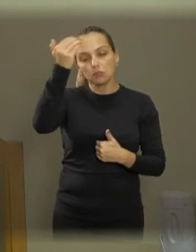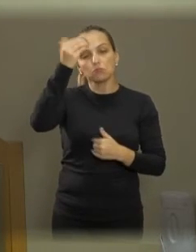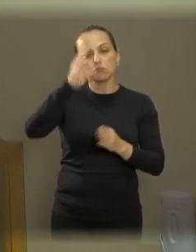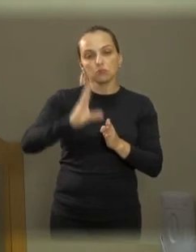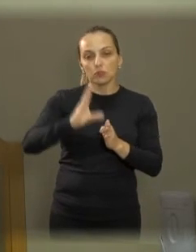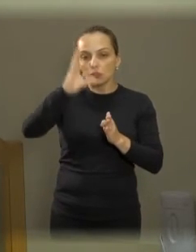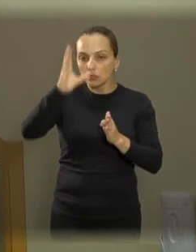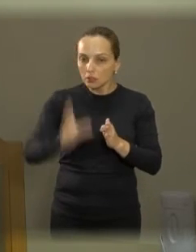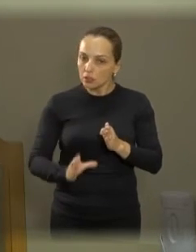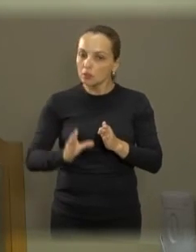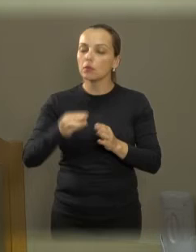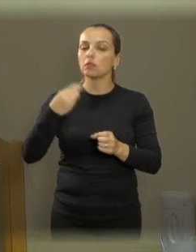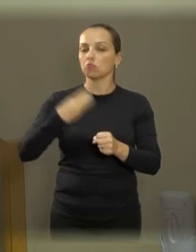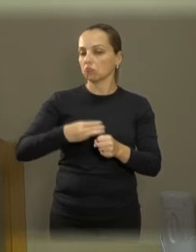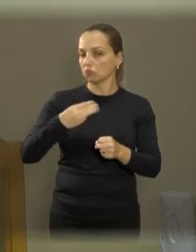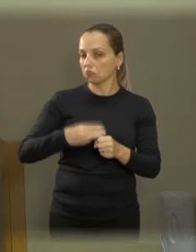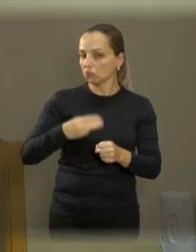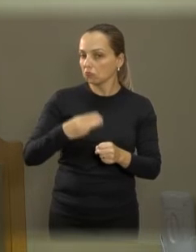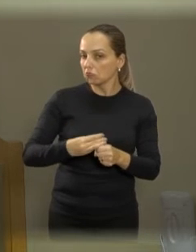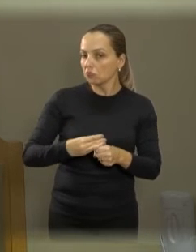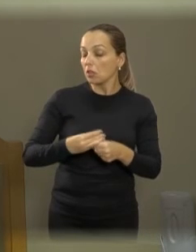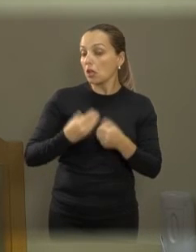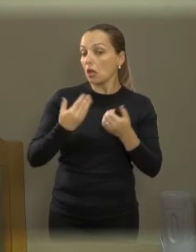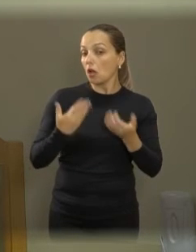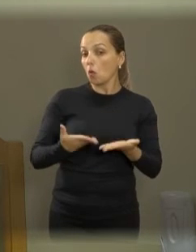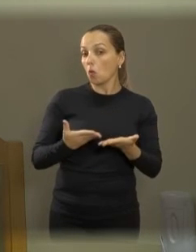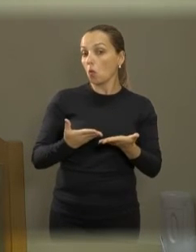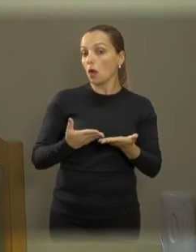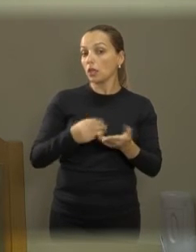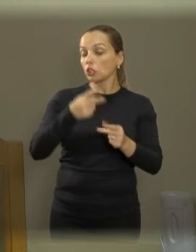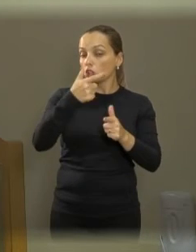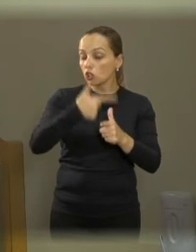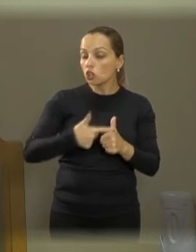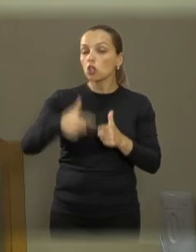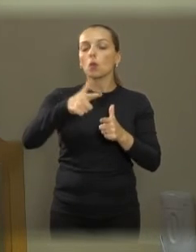Câmara Municipal, em relação